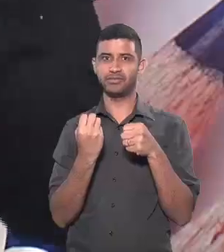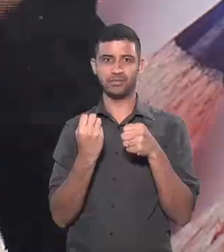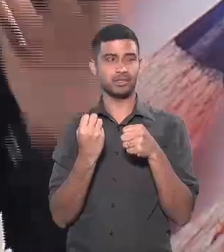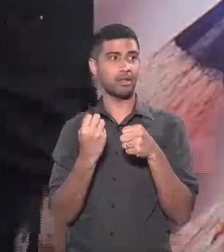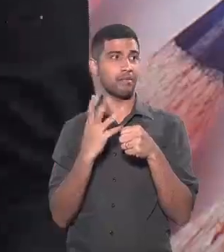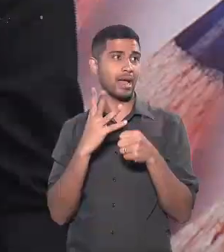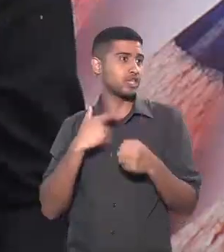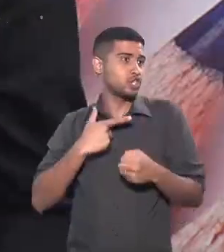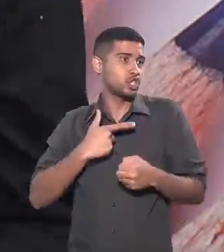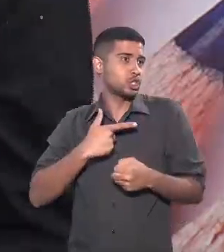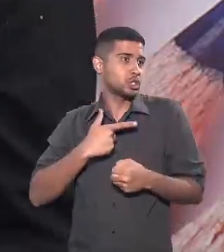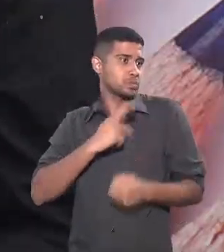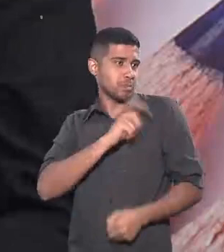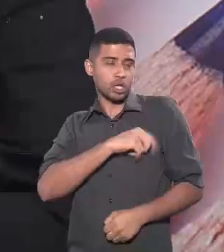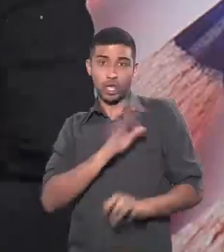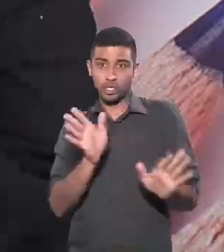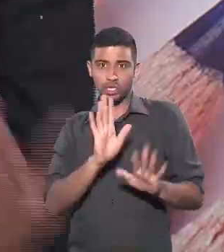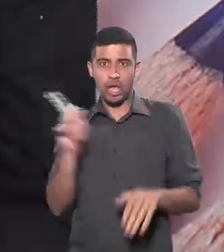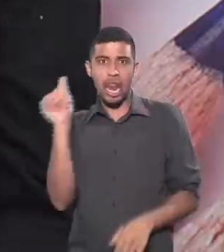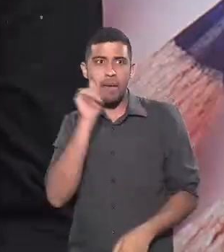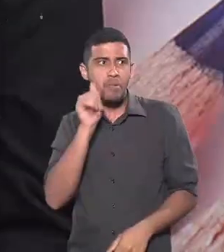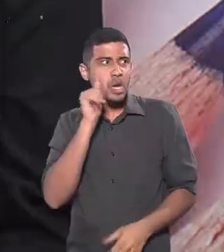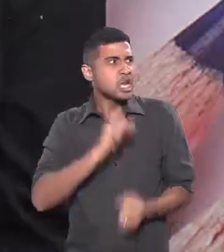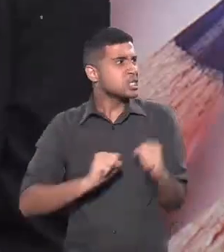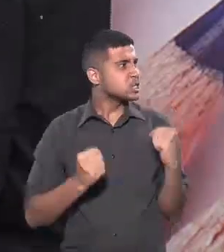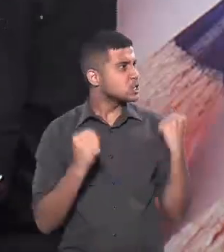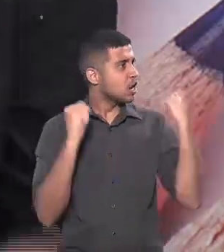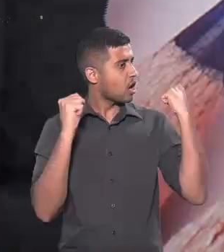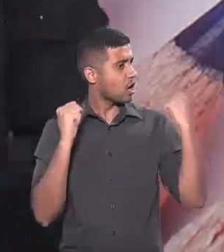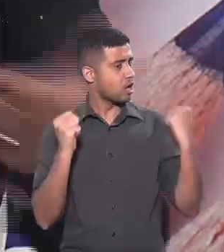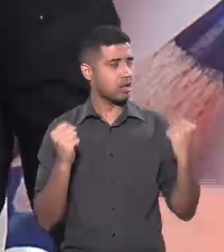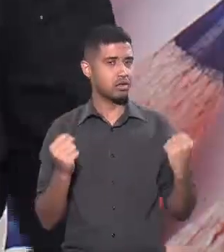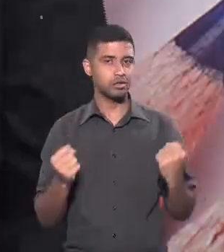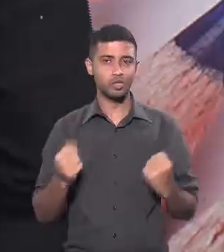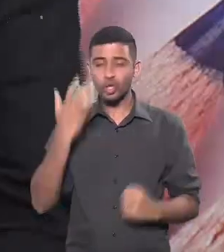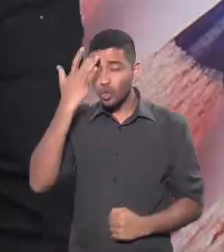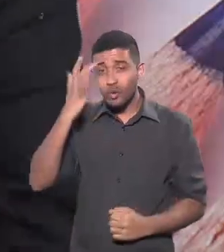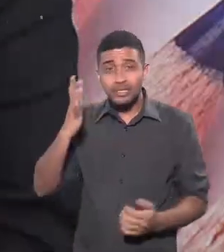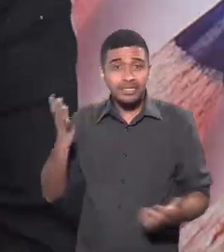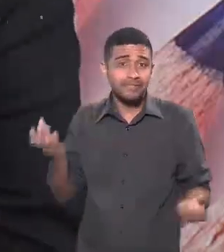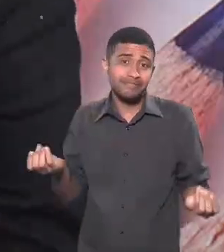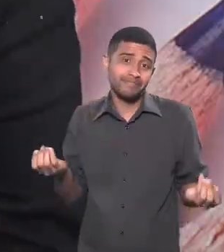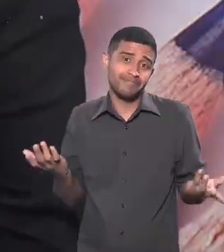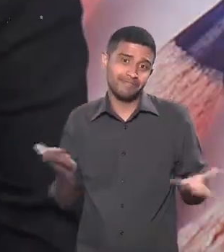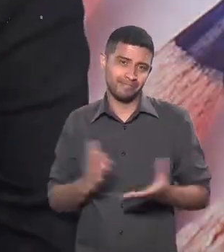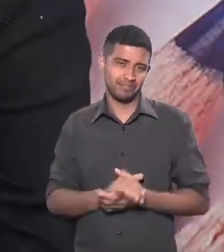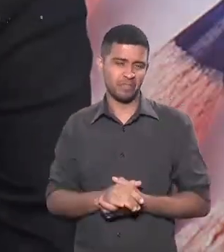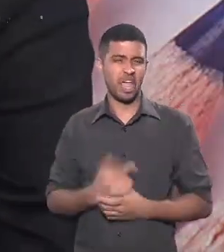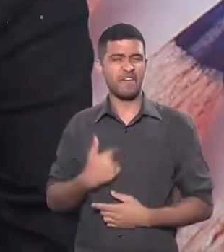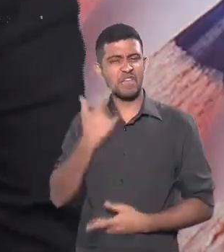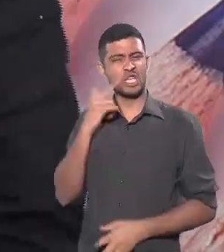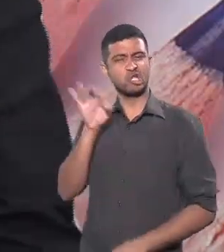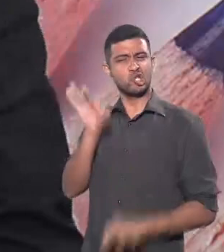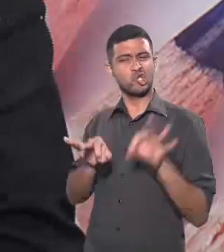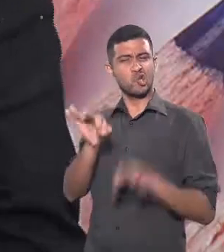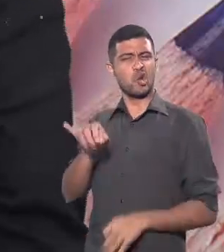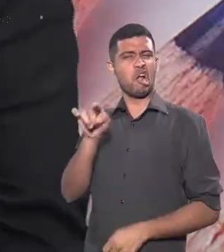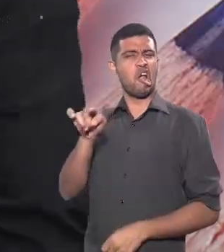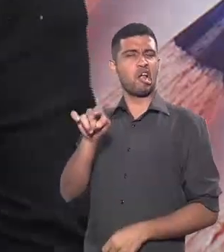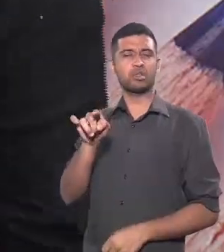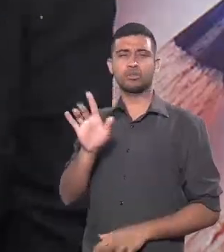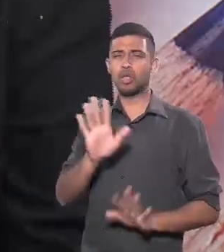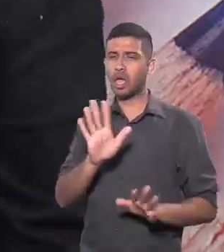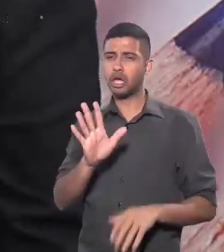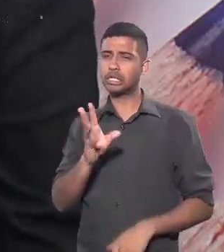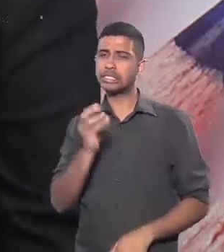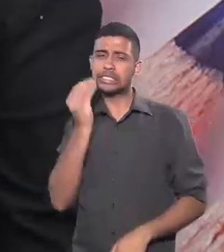uma mordida involuntária. E a mulher ficou pau da vida, quer dizer, mas não sabe. Mas também a gente não pode julgar as pessoas, né? A